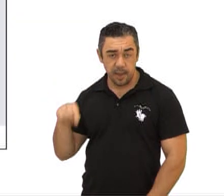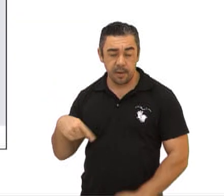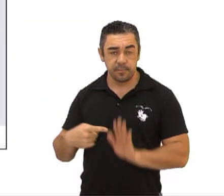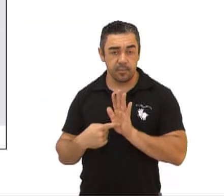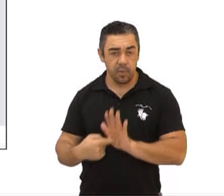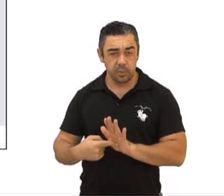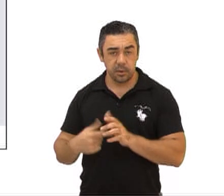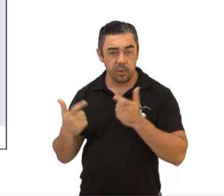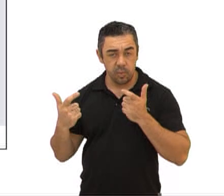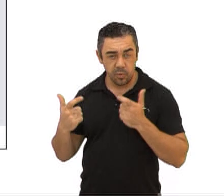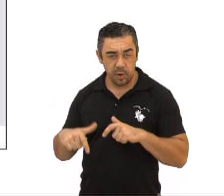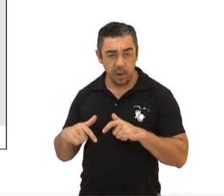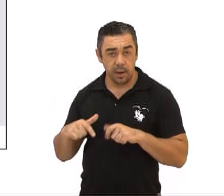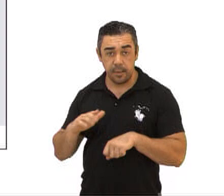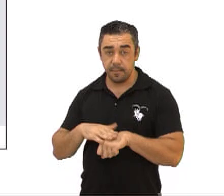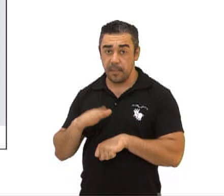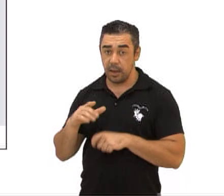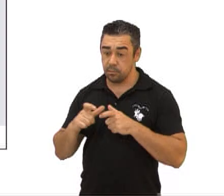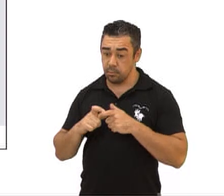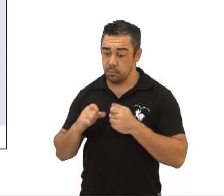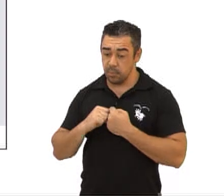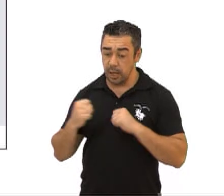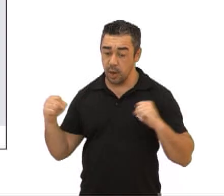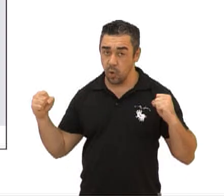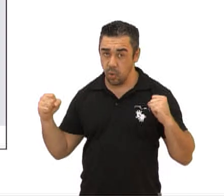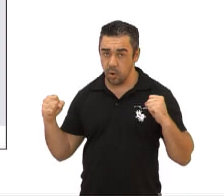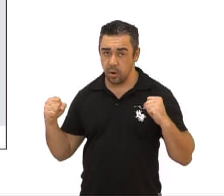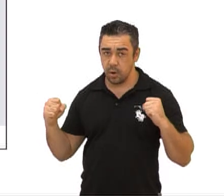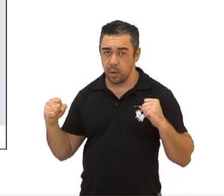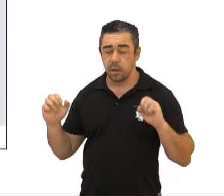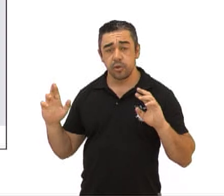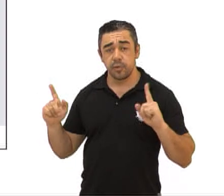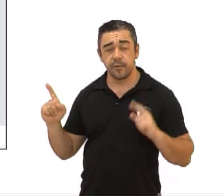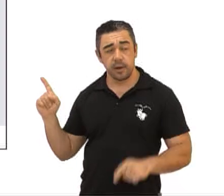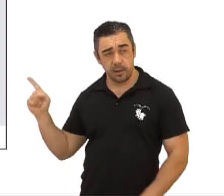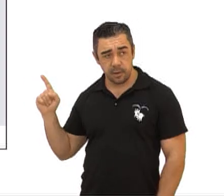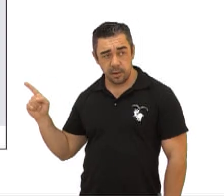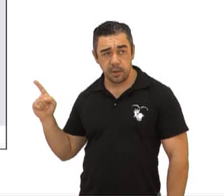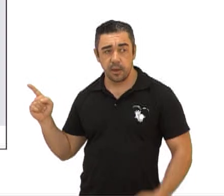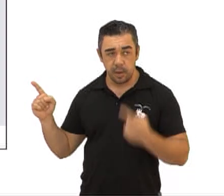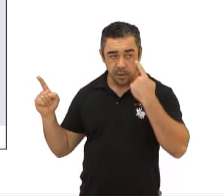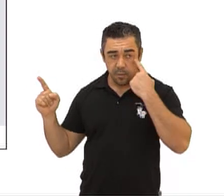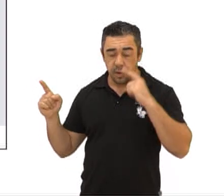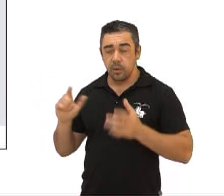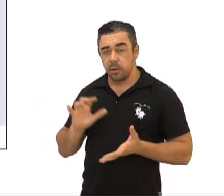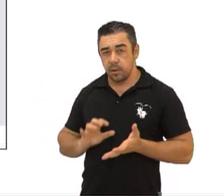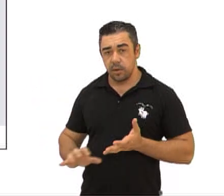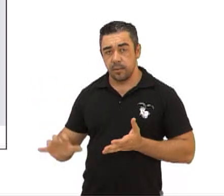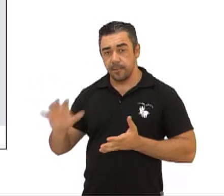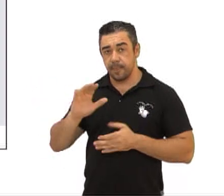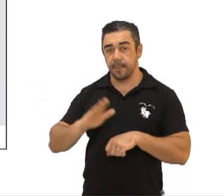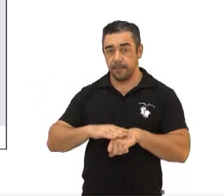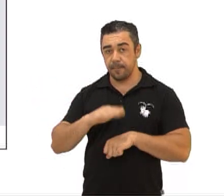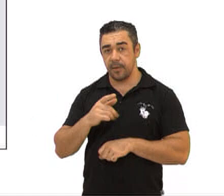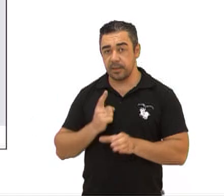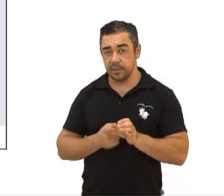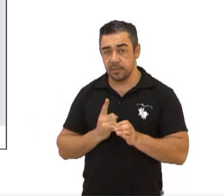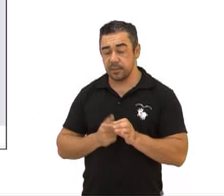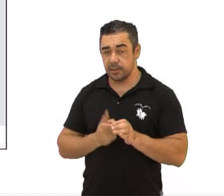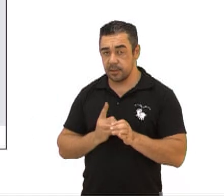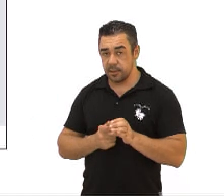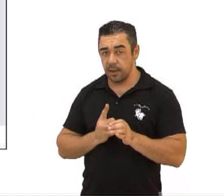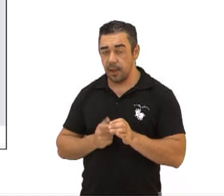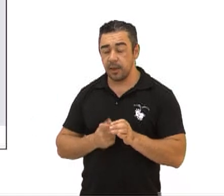identificam pontualmente maior, a questão do maior, e não é diferente aqui. Então, nós vemos as regiões, as cidades, os municípios